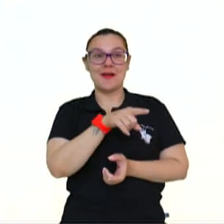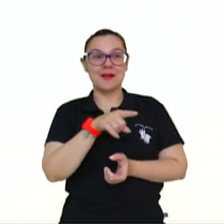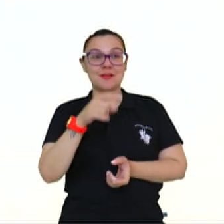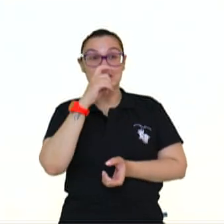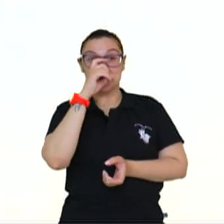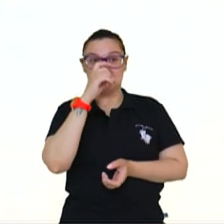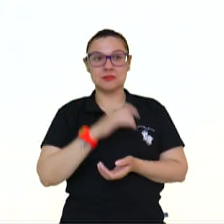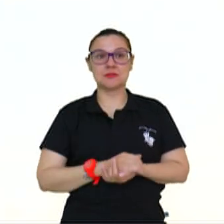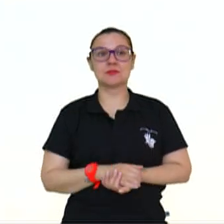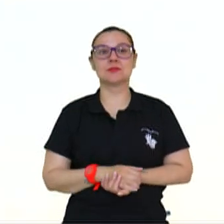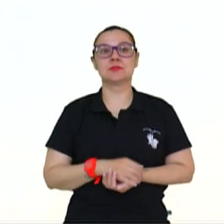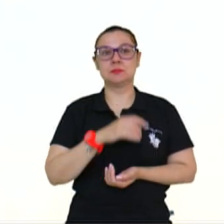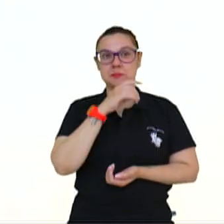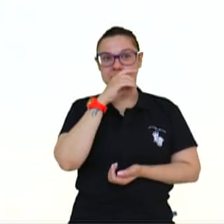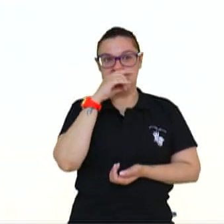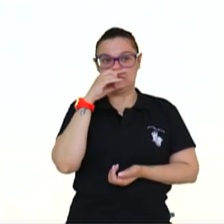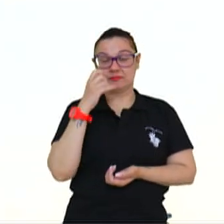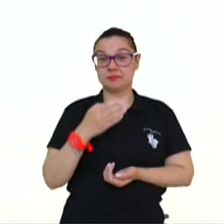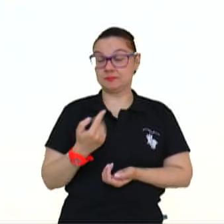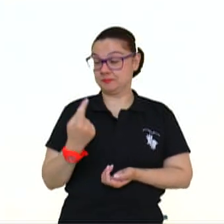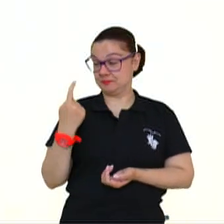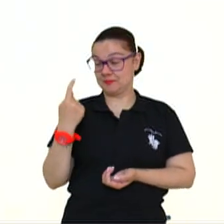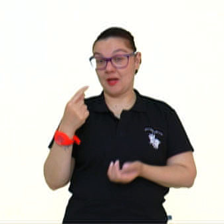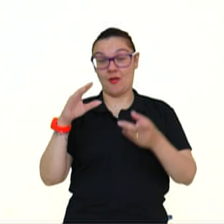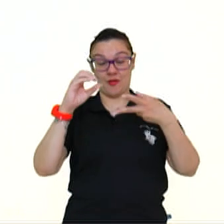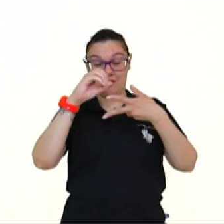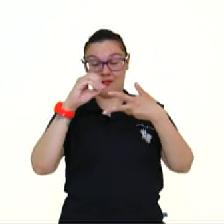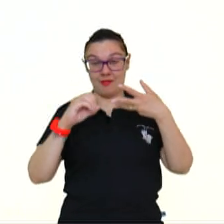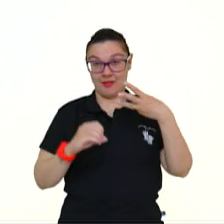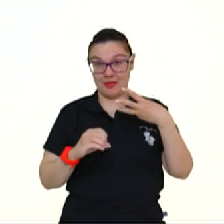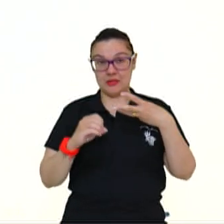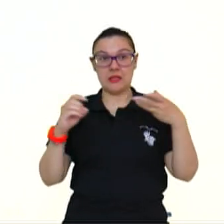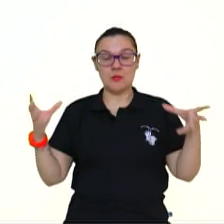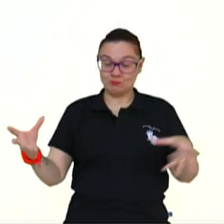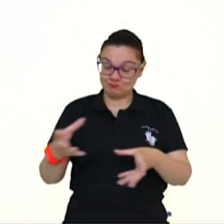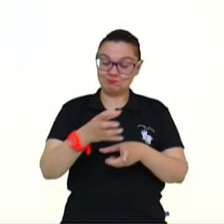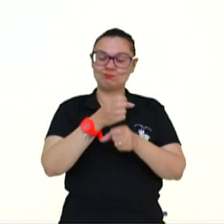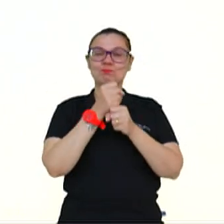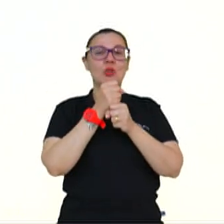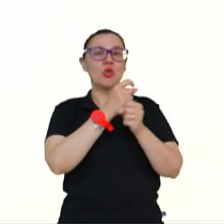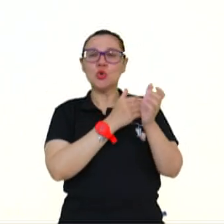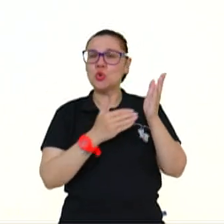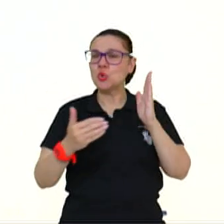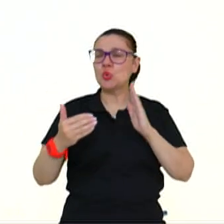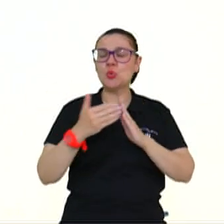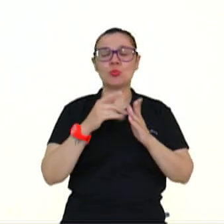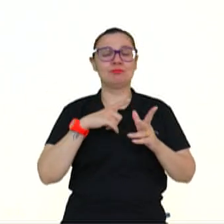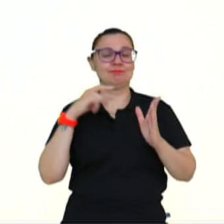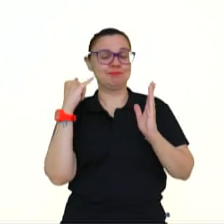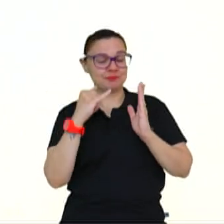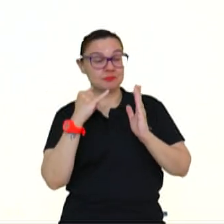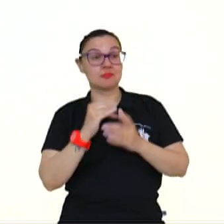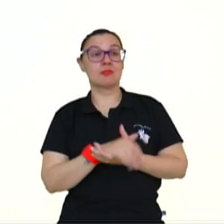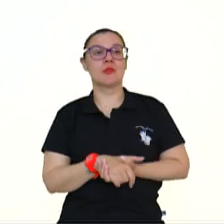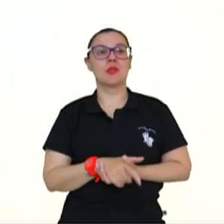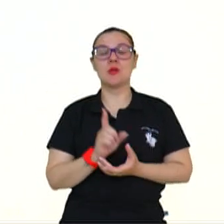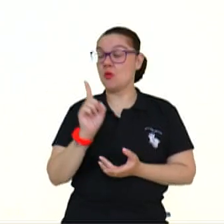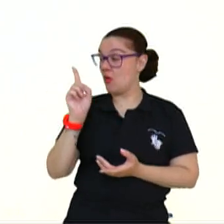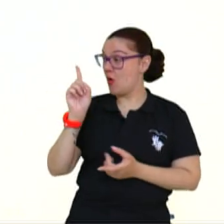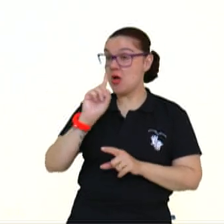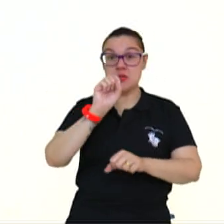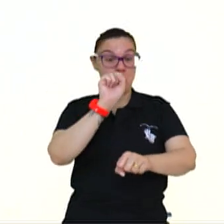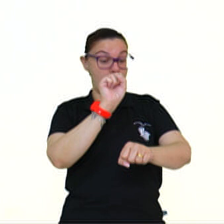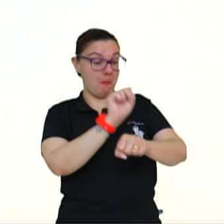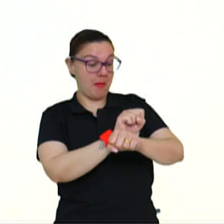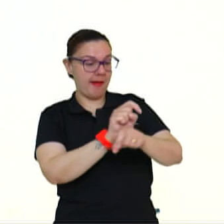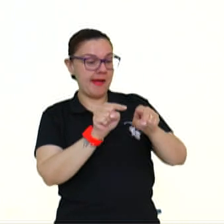a coisa é gostosa de ver. Ó, vamos lá, falei a vocês, se apeguem em todas as informações possíveis ali. Não